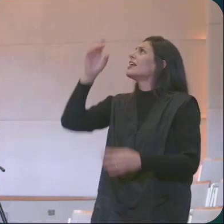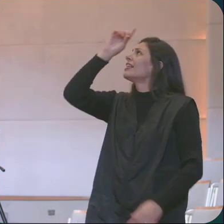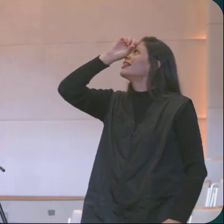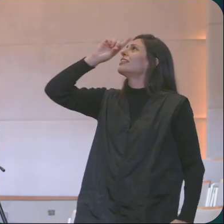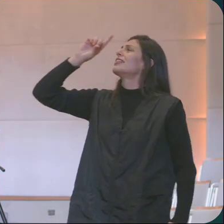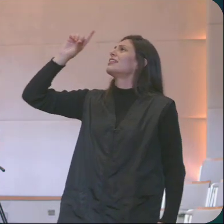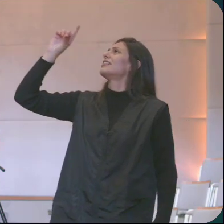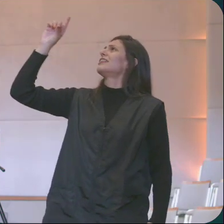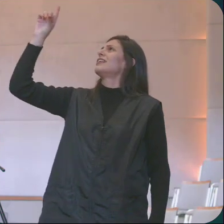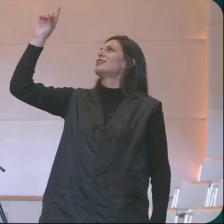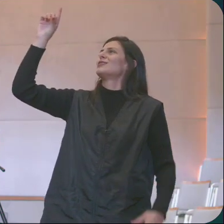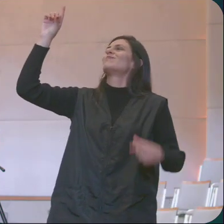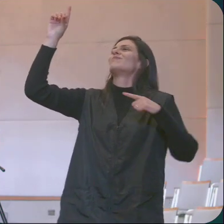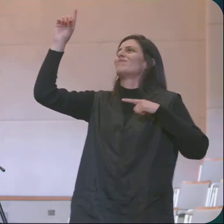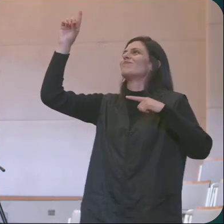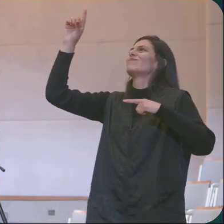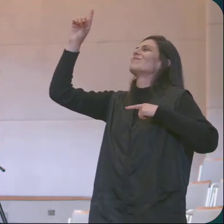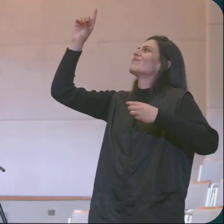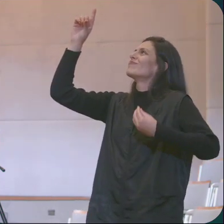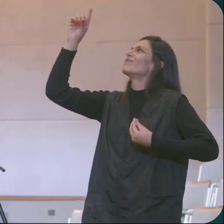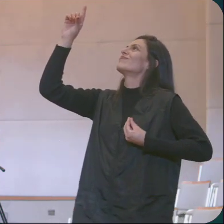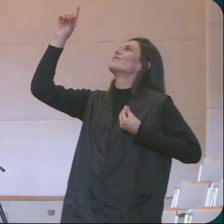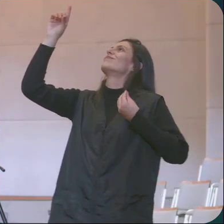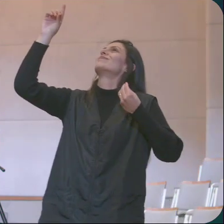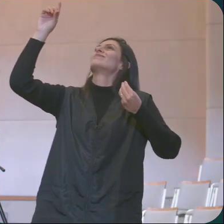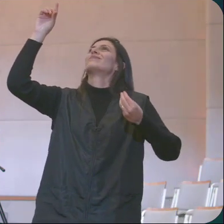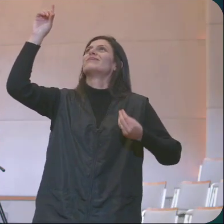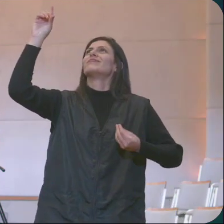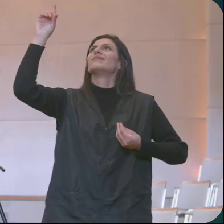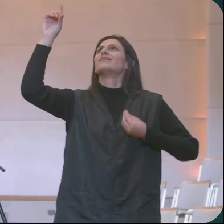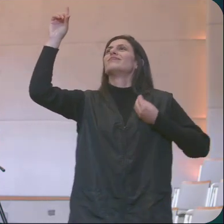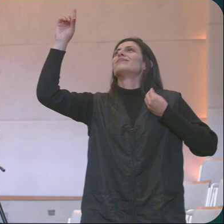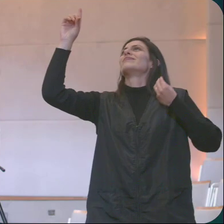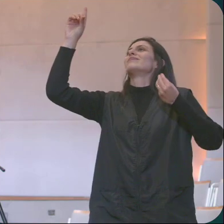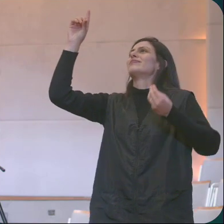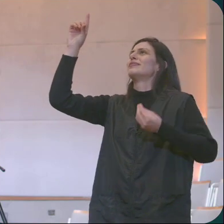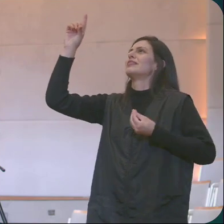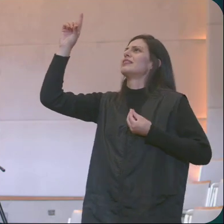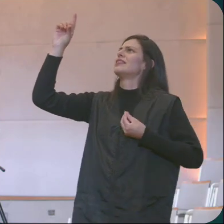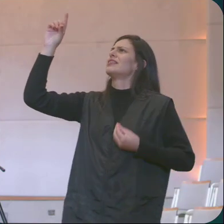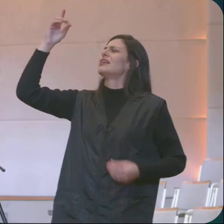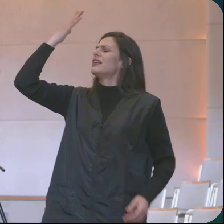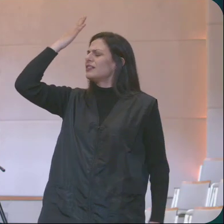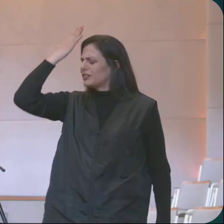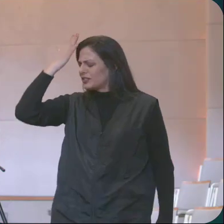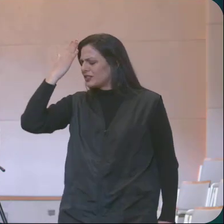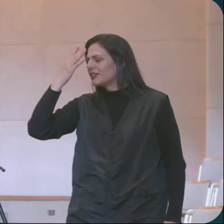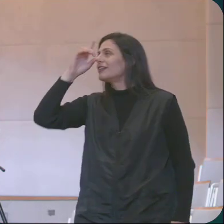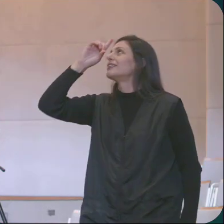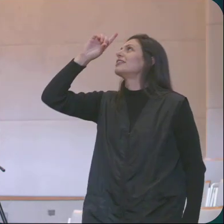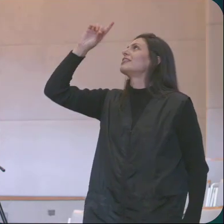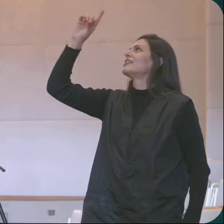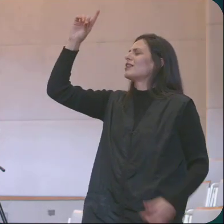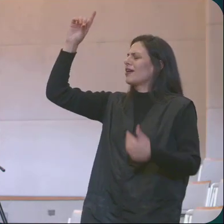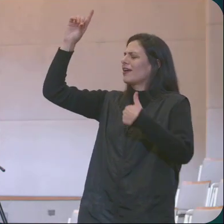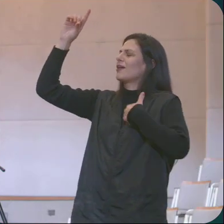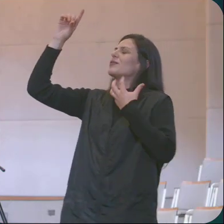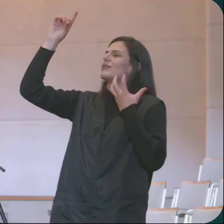Sede do Deus que vive, em sua presença